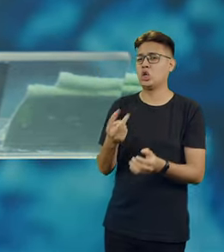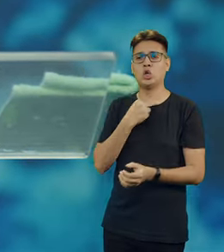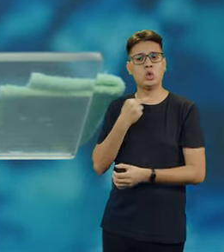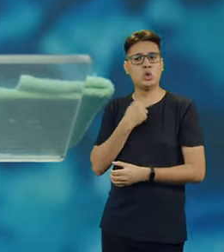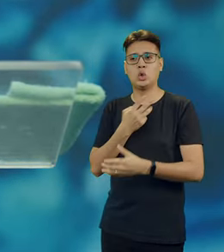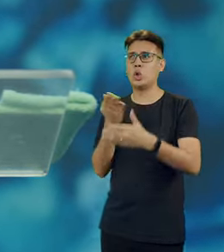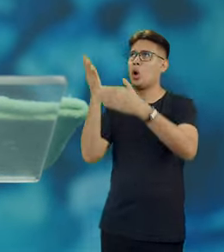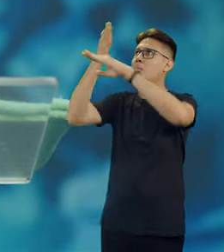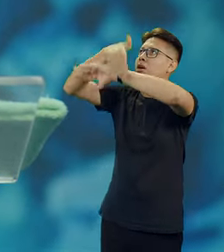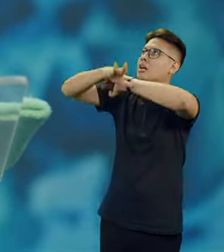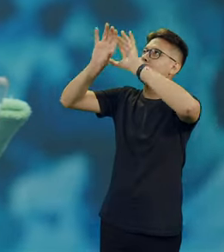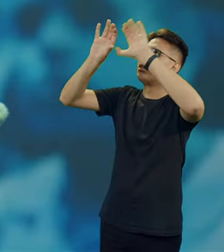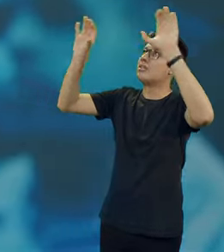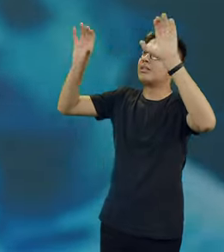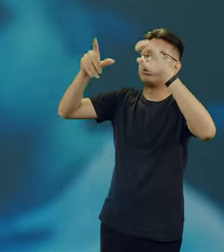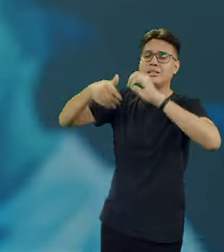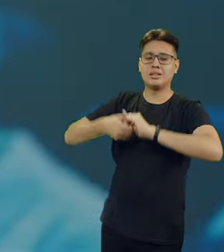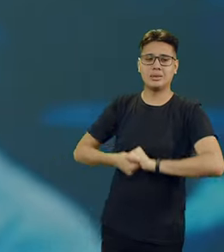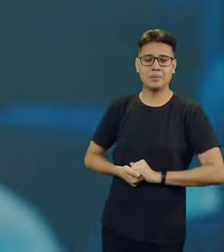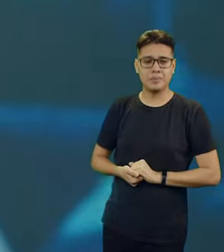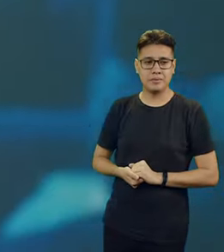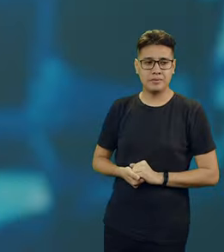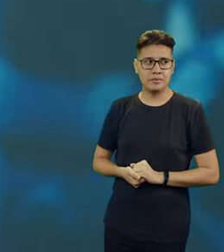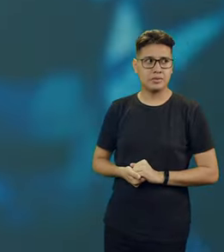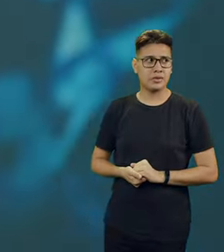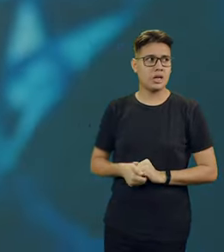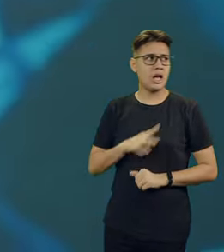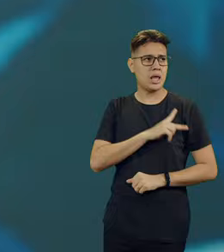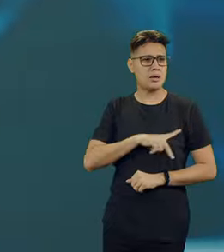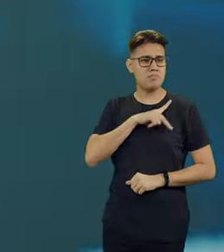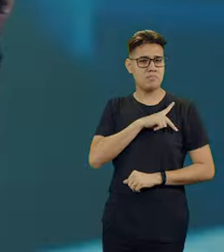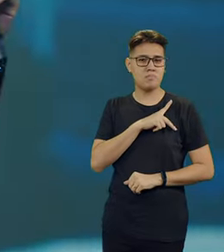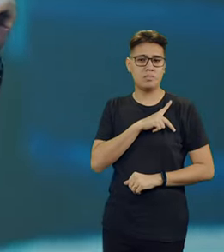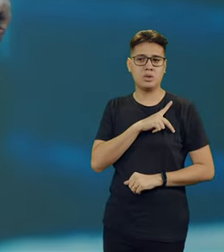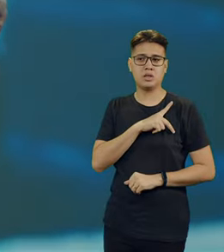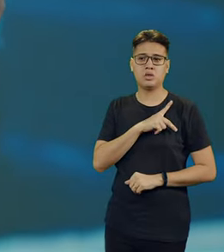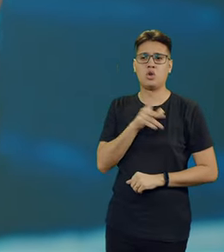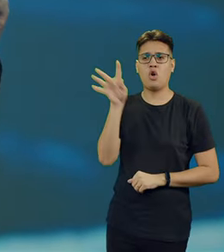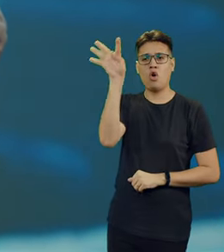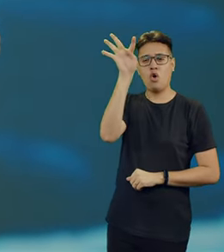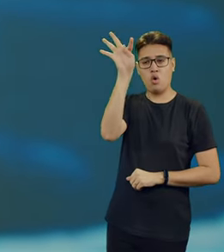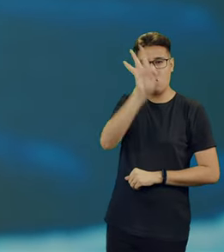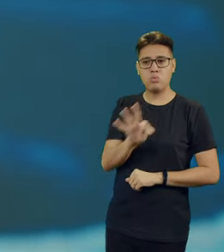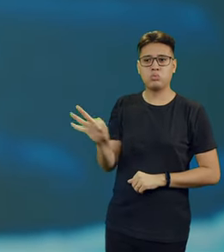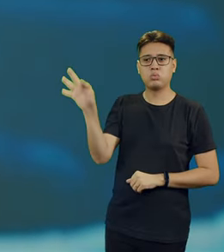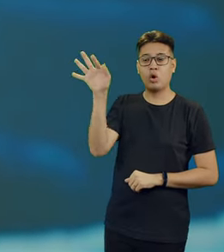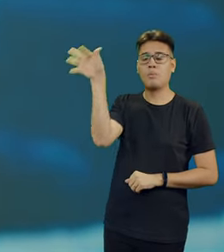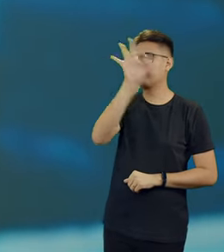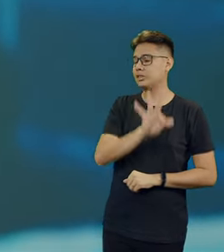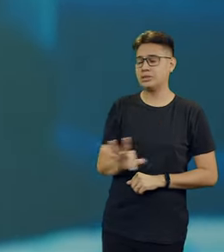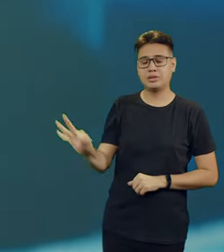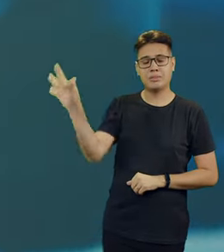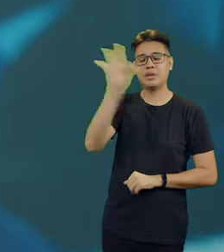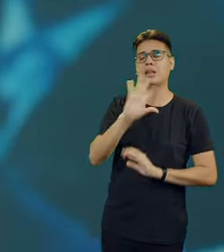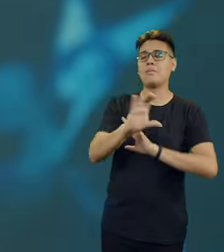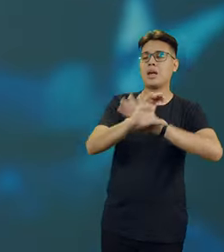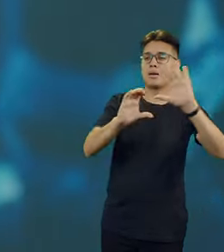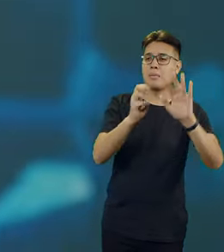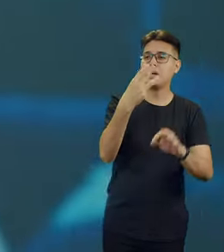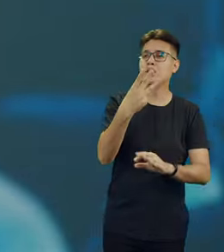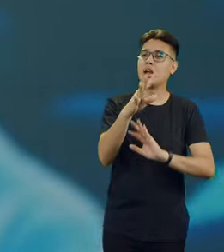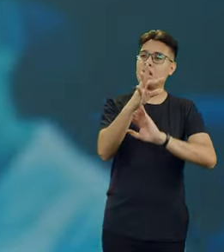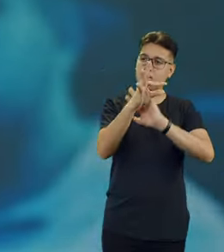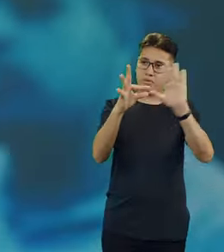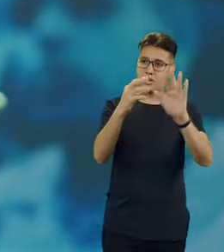E Paulo disse em Filipenses, capítulo 3, versículo 13, irmãos, quanto a mim, não me julgo